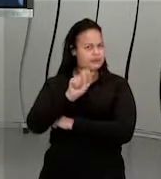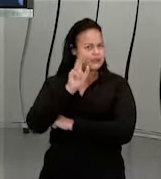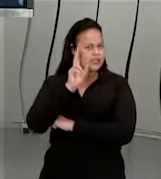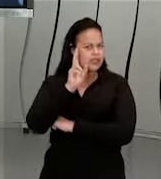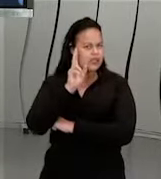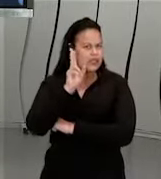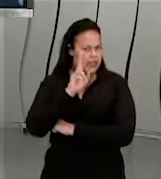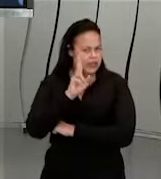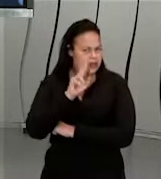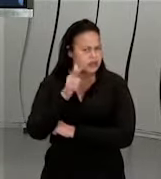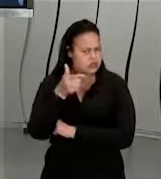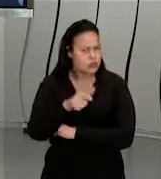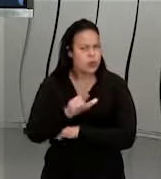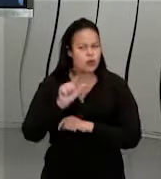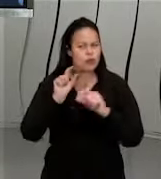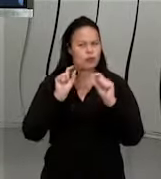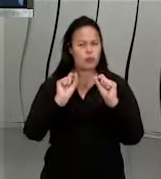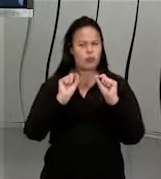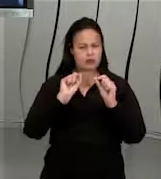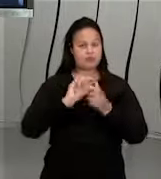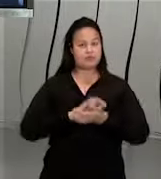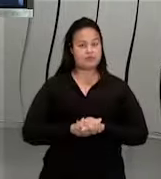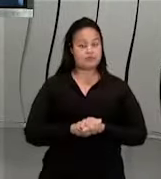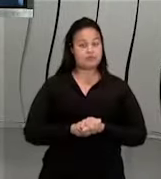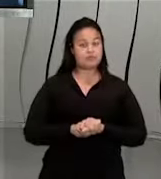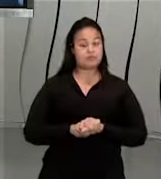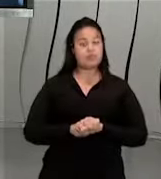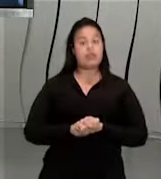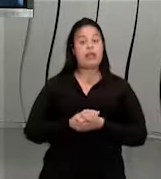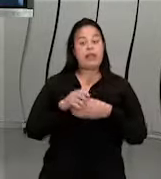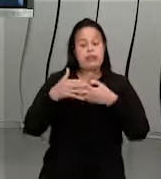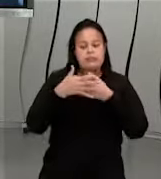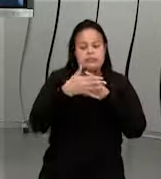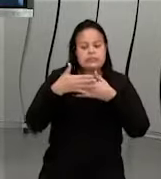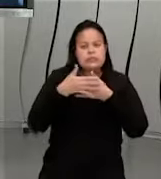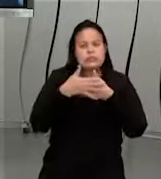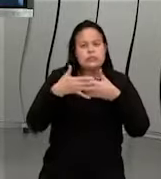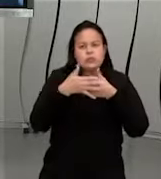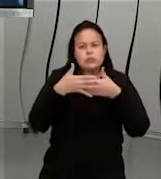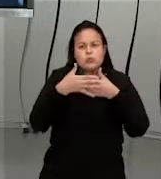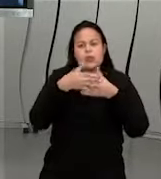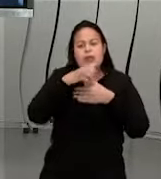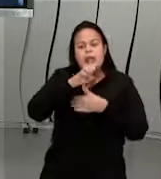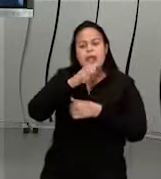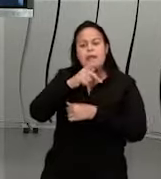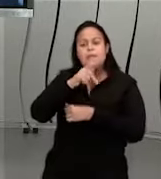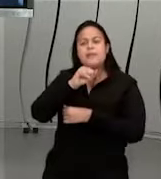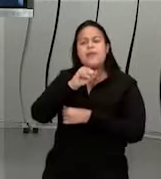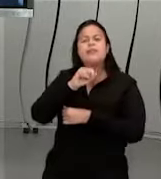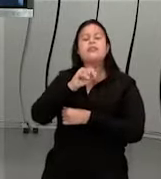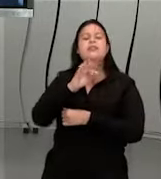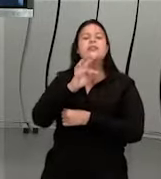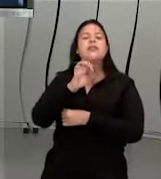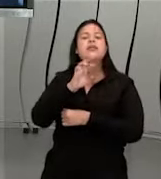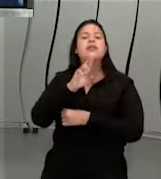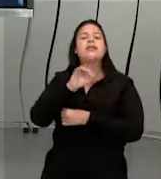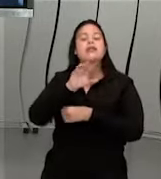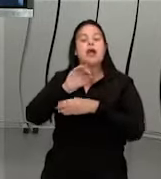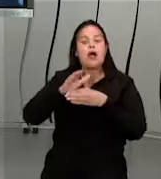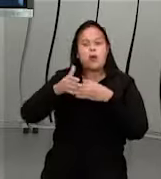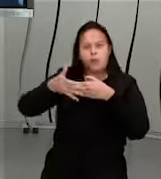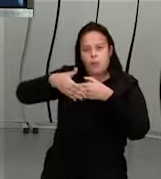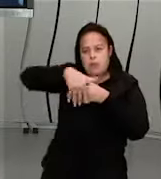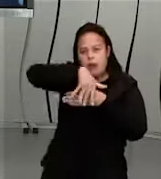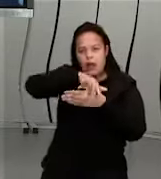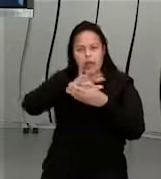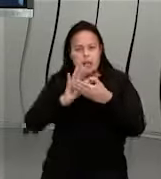aula passada. O tecido epitelial, que é um tecido de revestimento, as células,